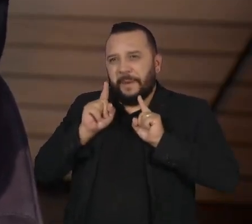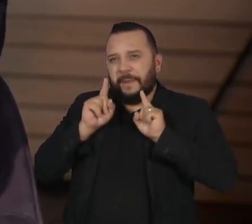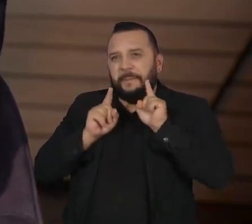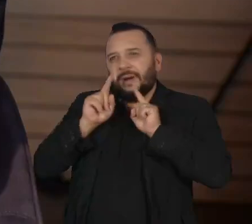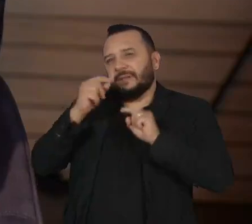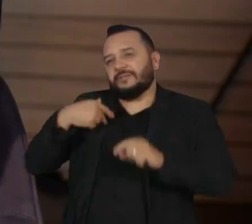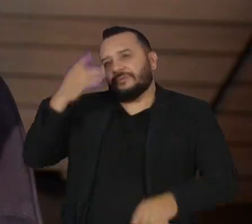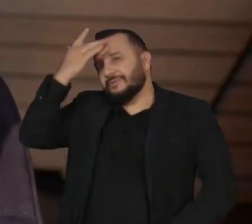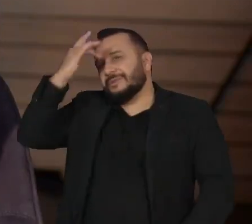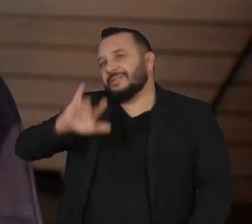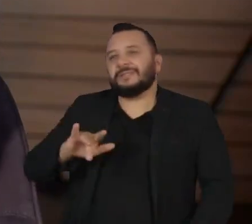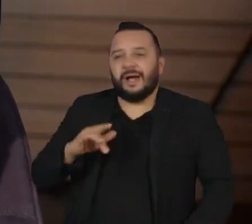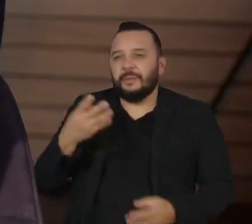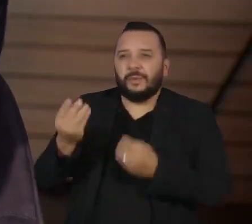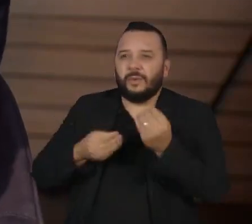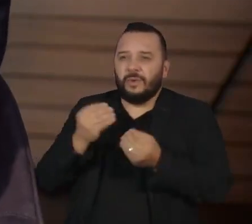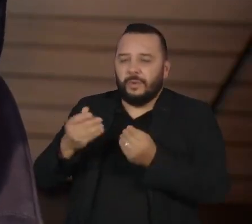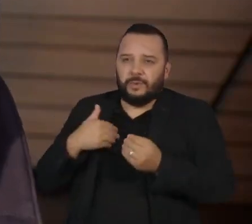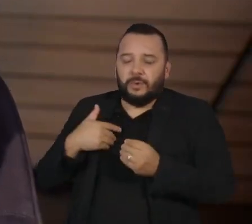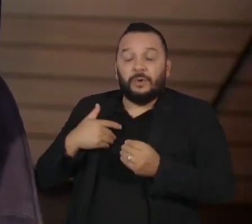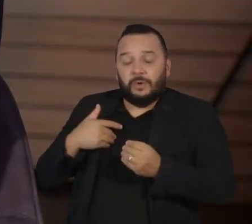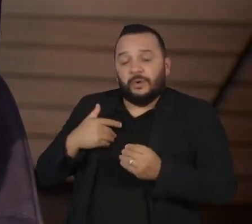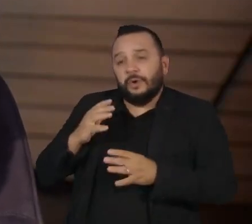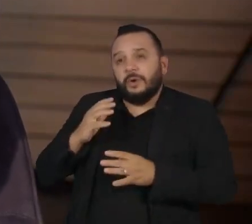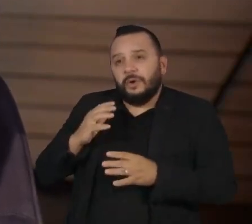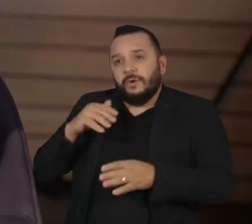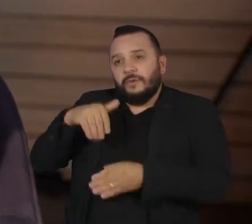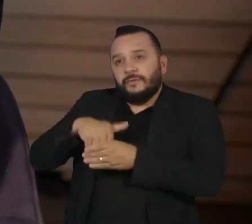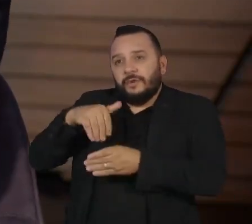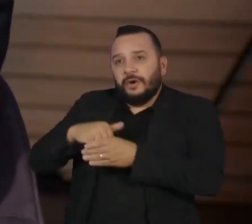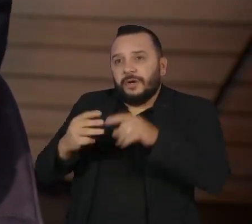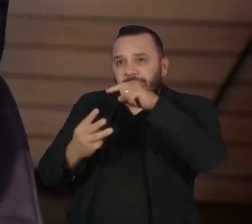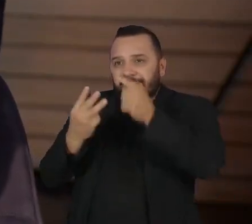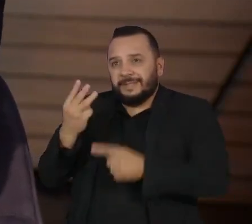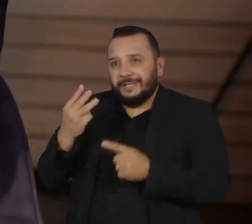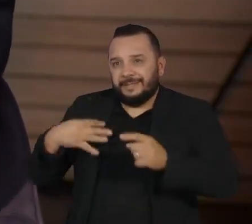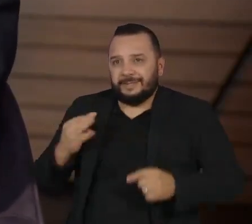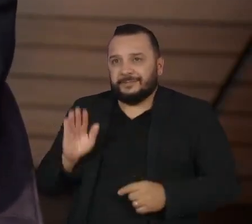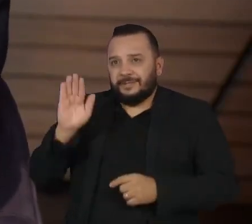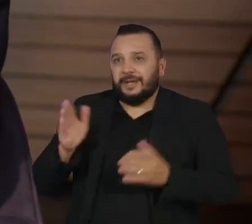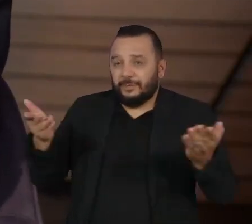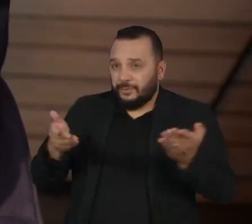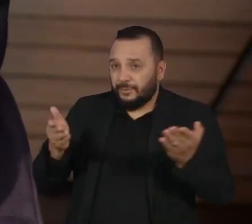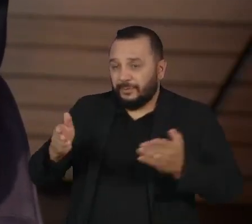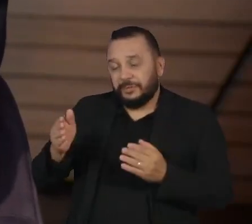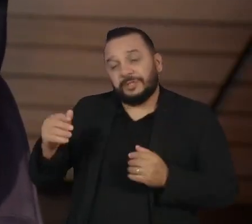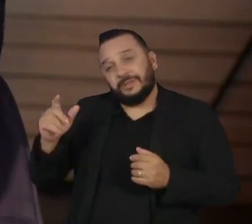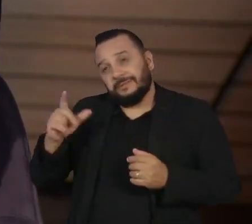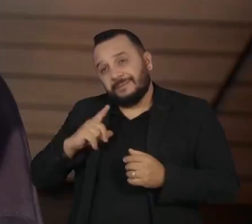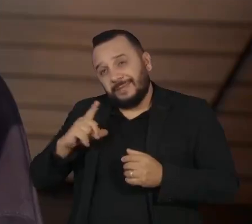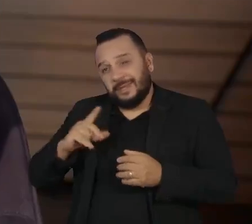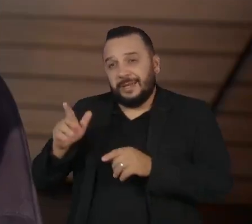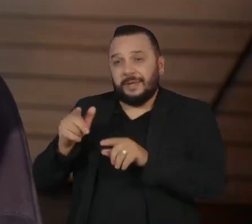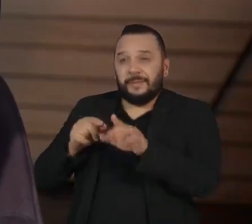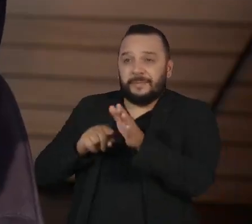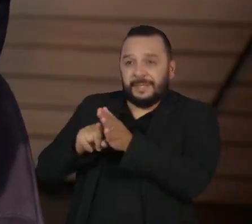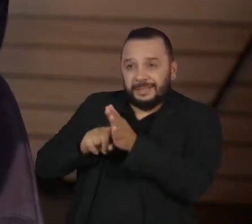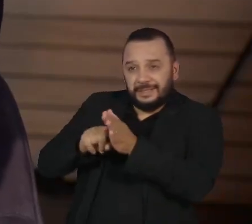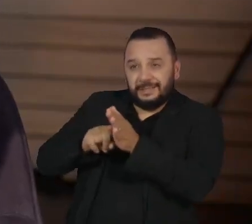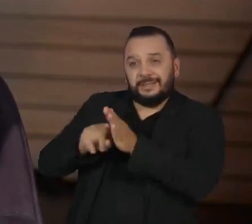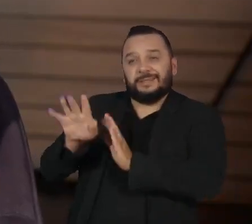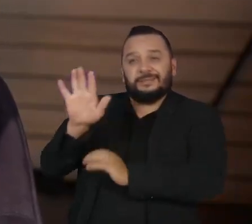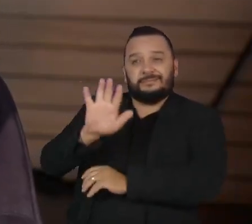distribuição dos votos entre os três candidatos hoje. Claro, a gente tem algumas pistas disso, pelo que as pesquisas trouxeram, né? Eleitores